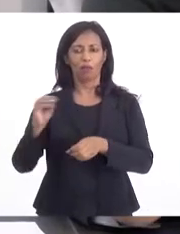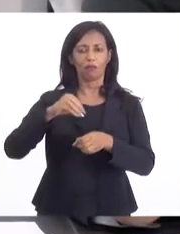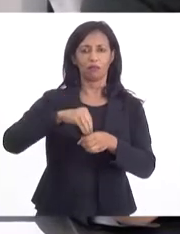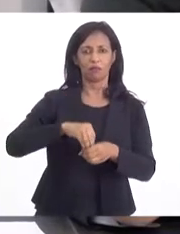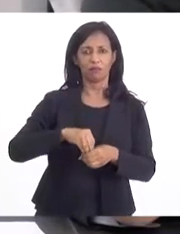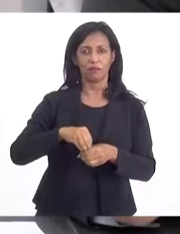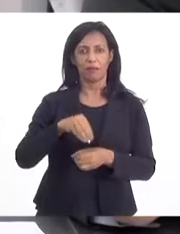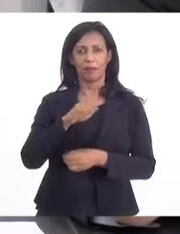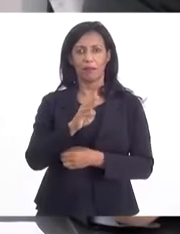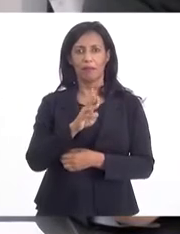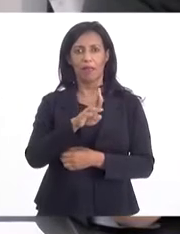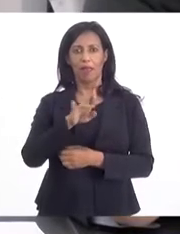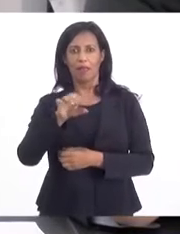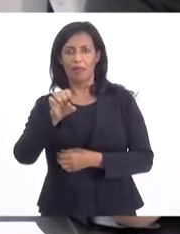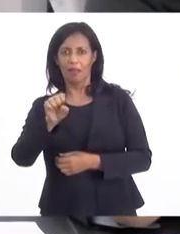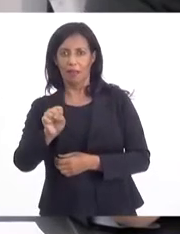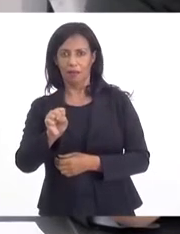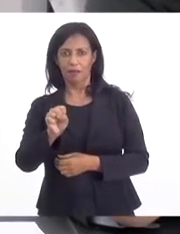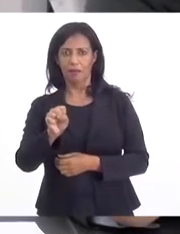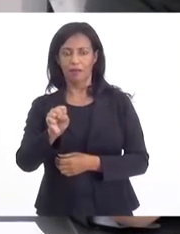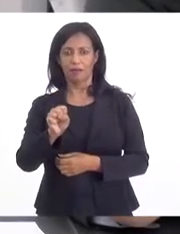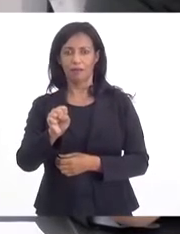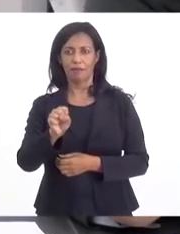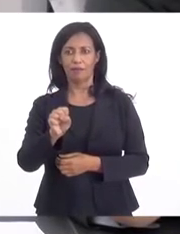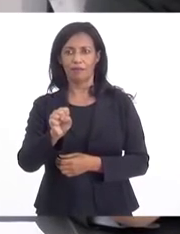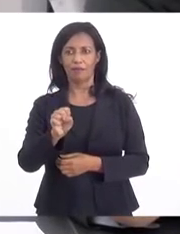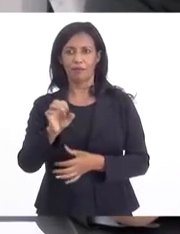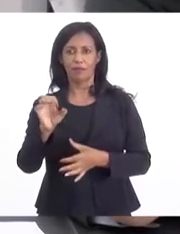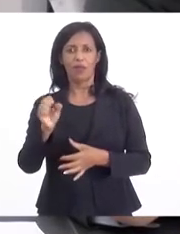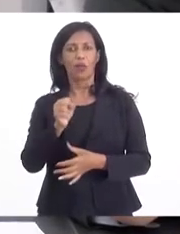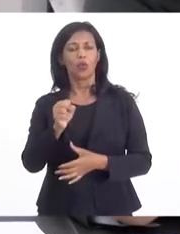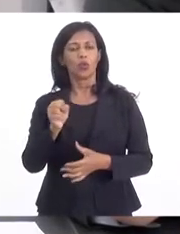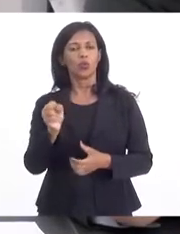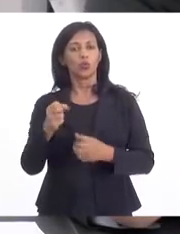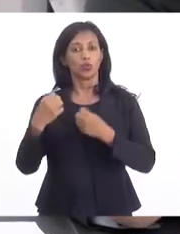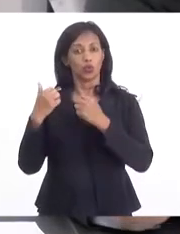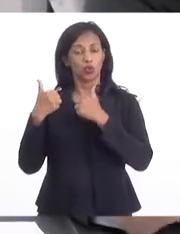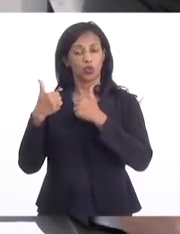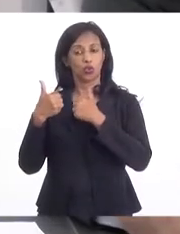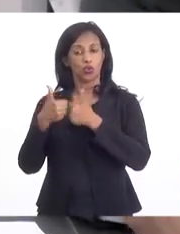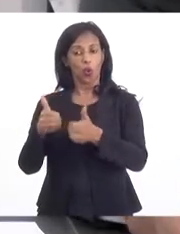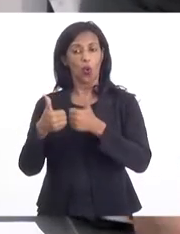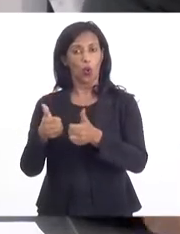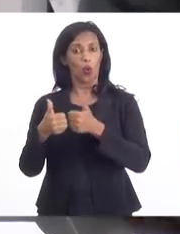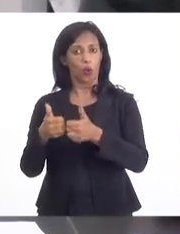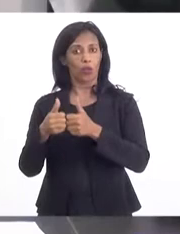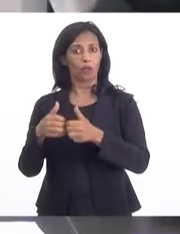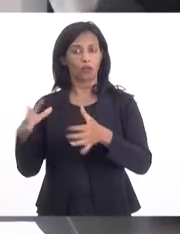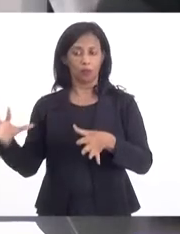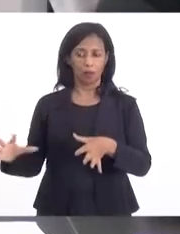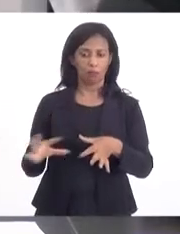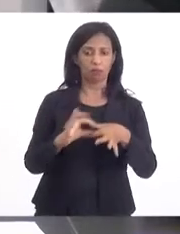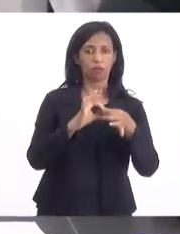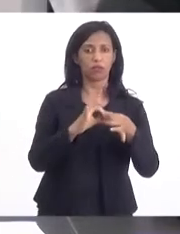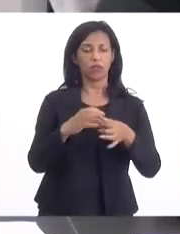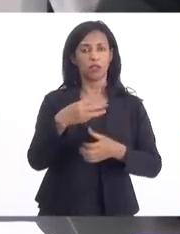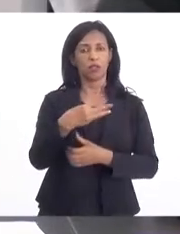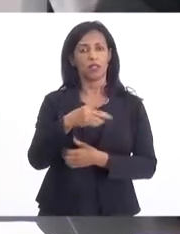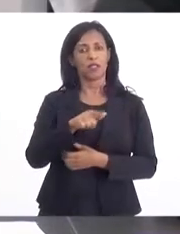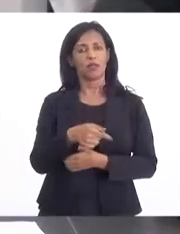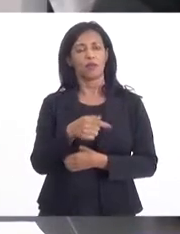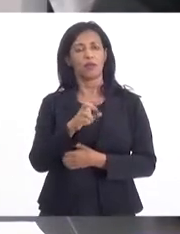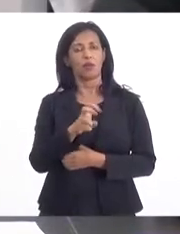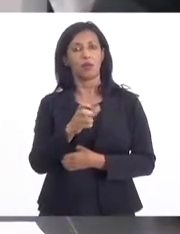de um BRS, Sistema de Integração por Meio de Ônibus, de 13,5 quilômetros em